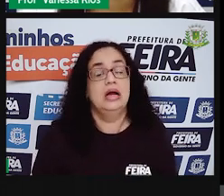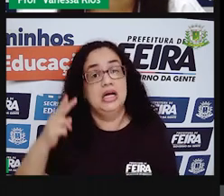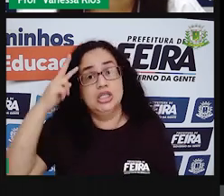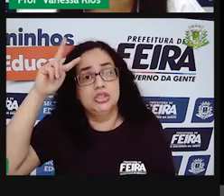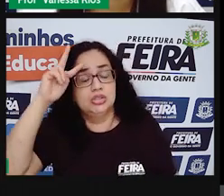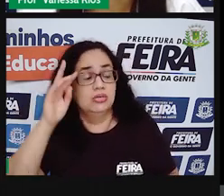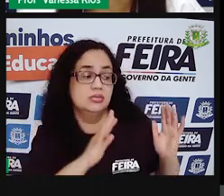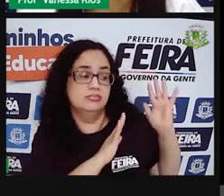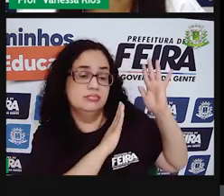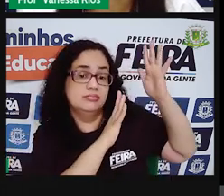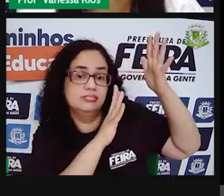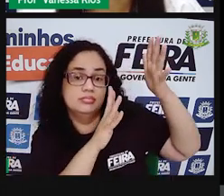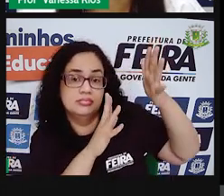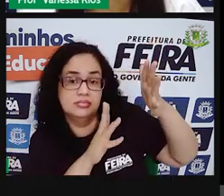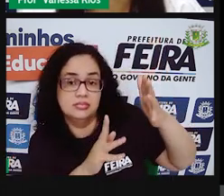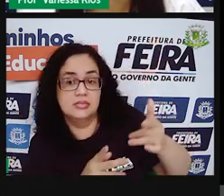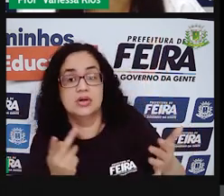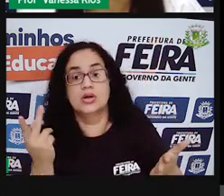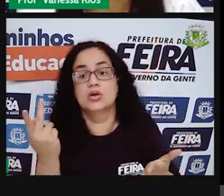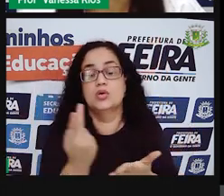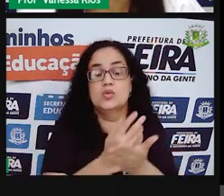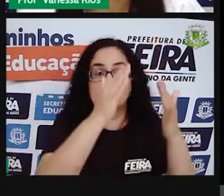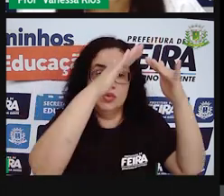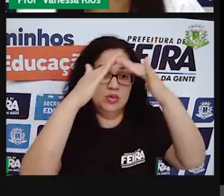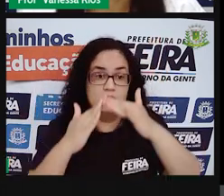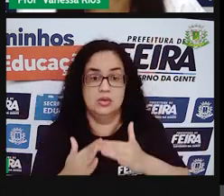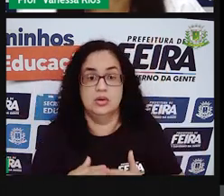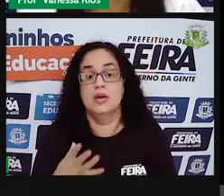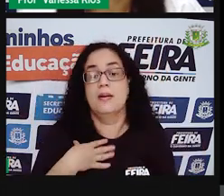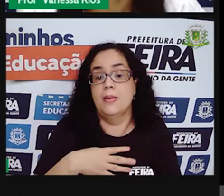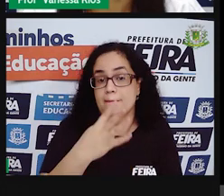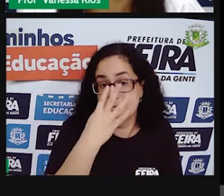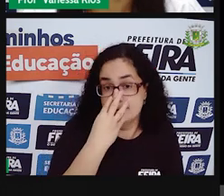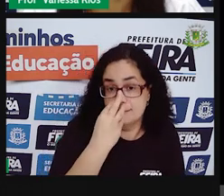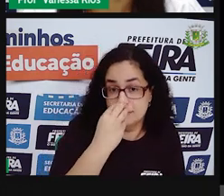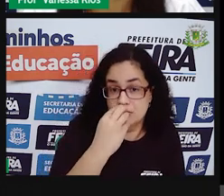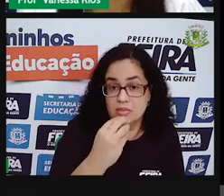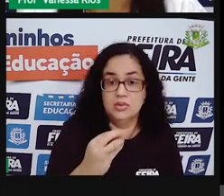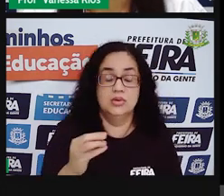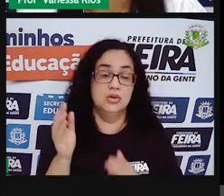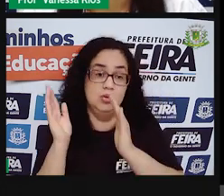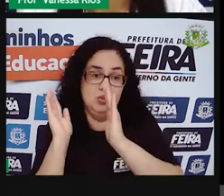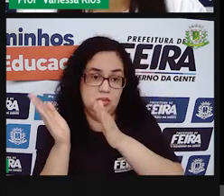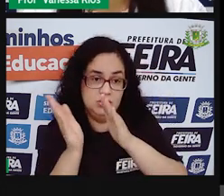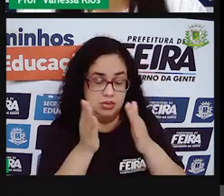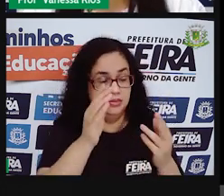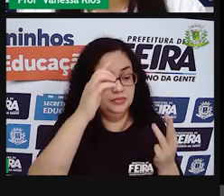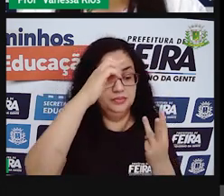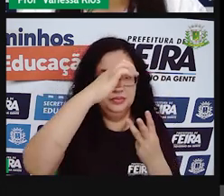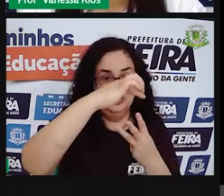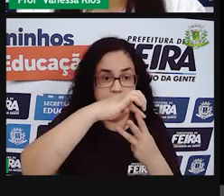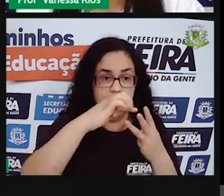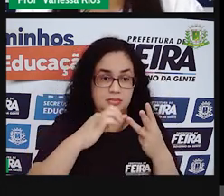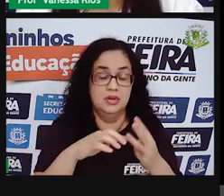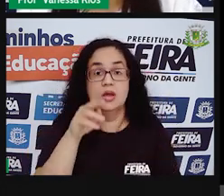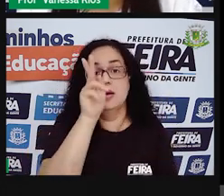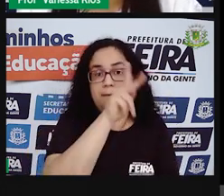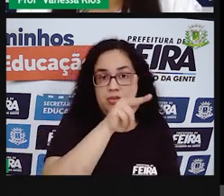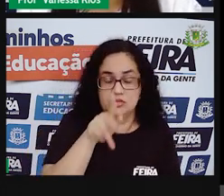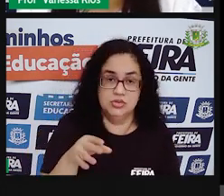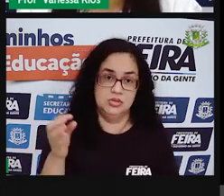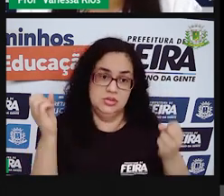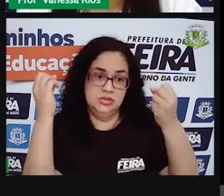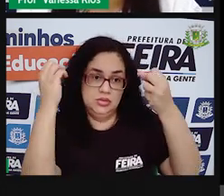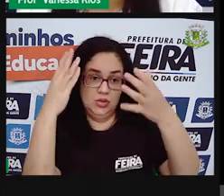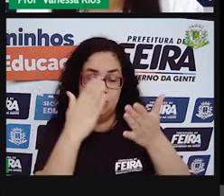O enredo da história, ao contar as derrubadas das casas pelo lobo, obedeceram uma sequência. Foi o que a Pró já falou,